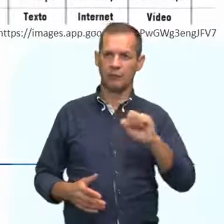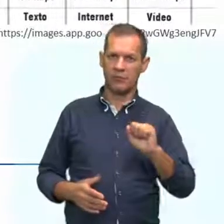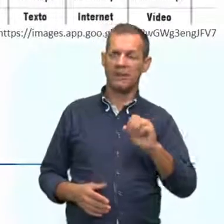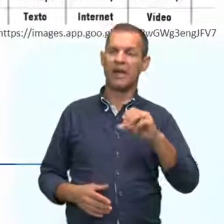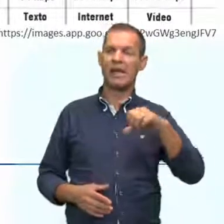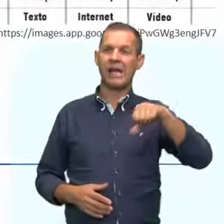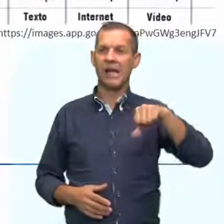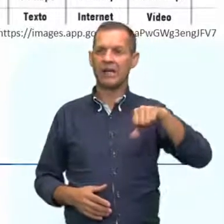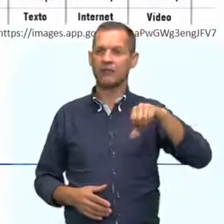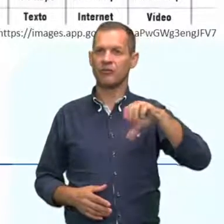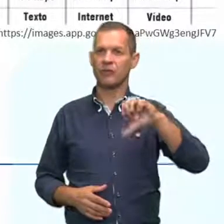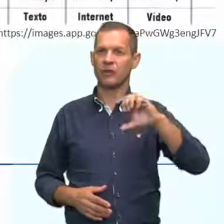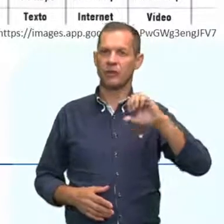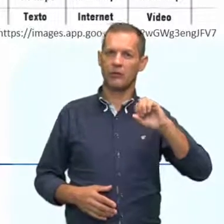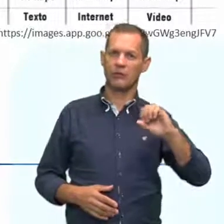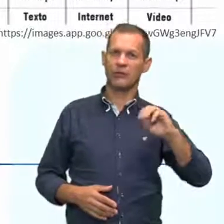MHz.